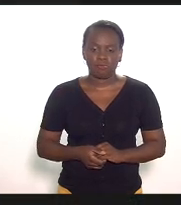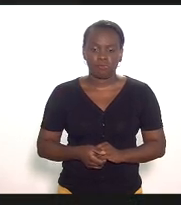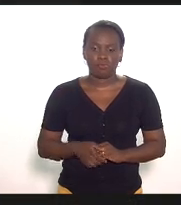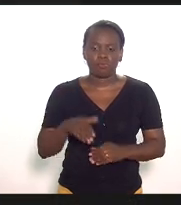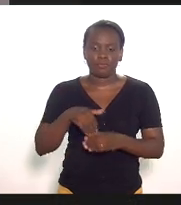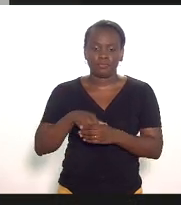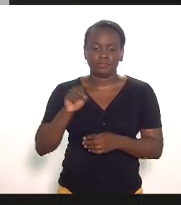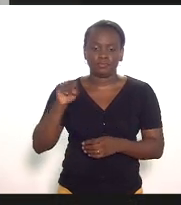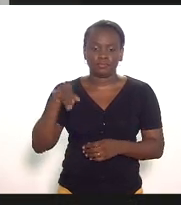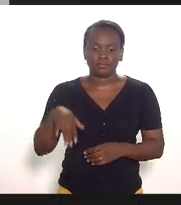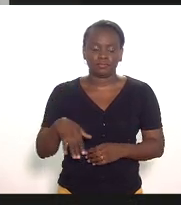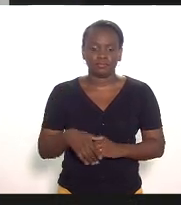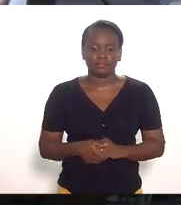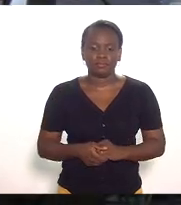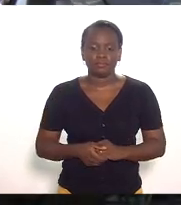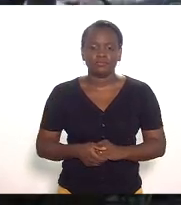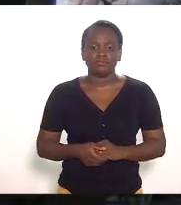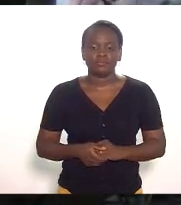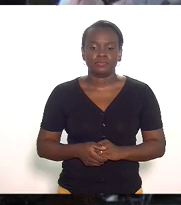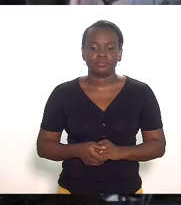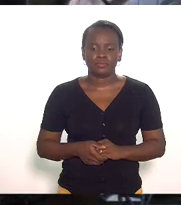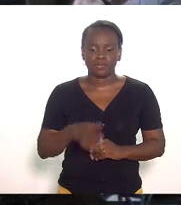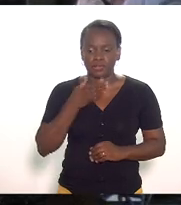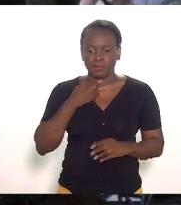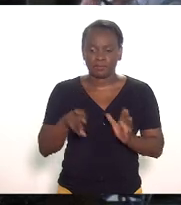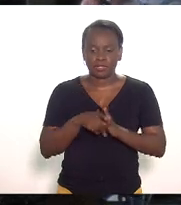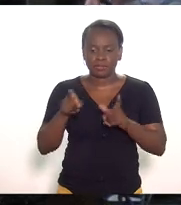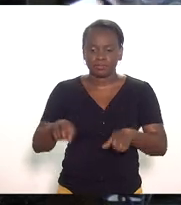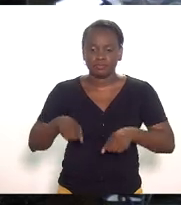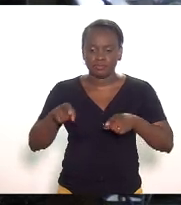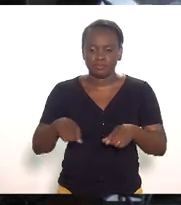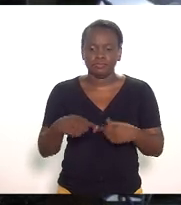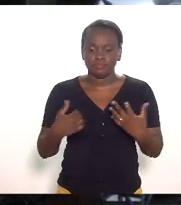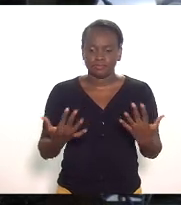Voto sim. O homem da Lagoa.